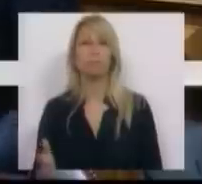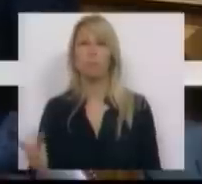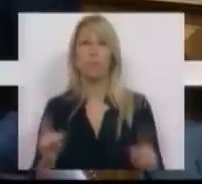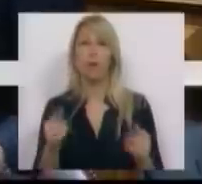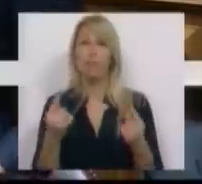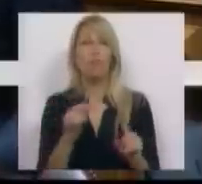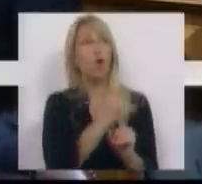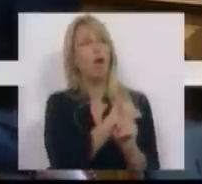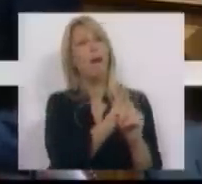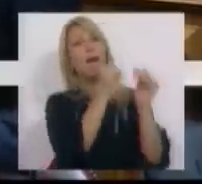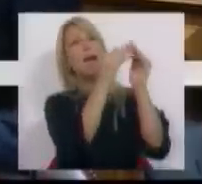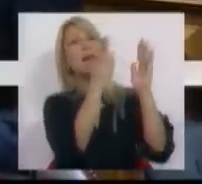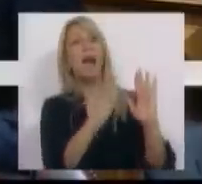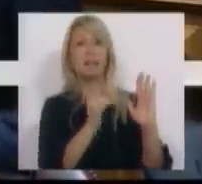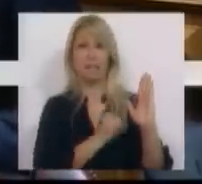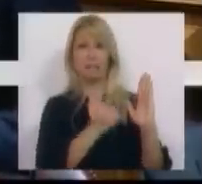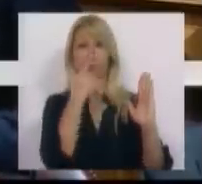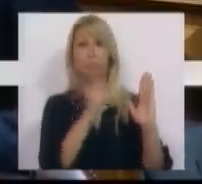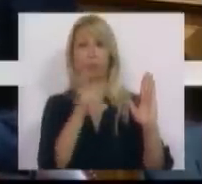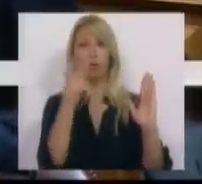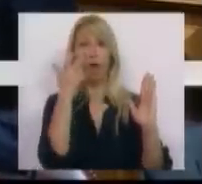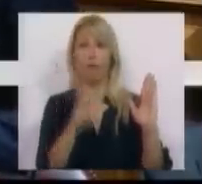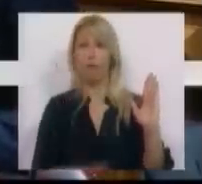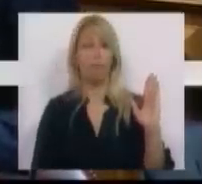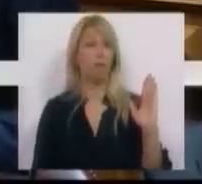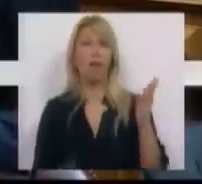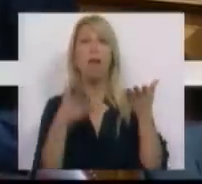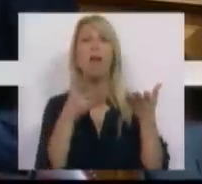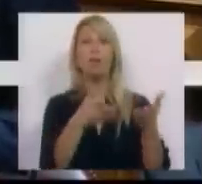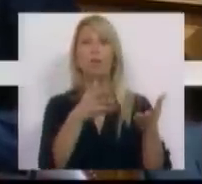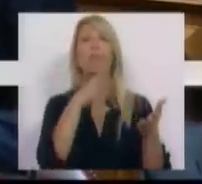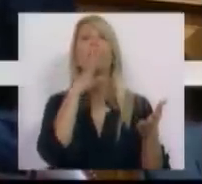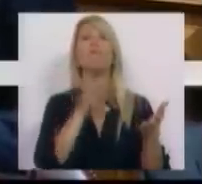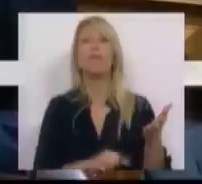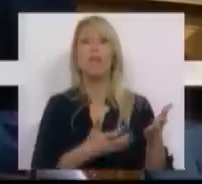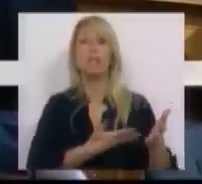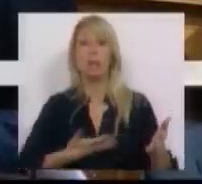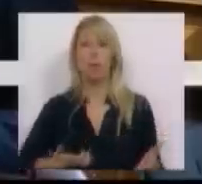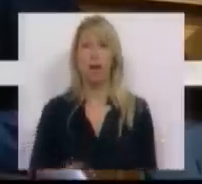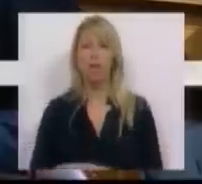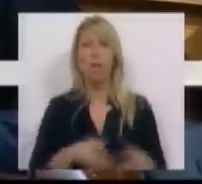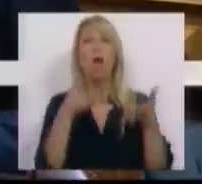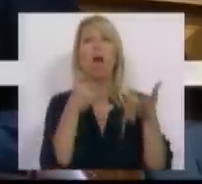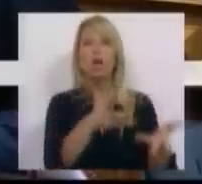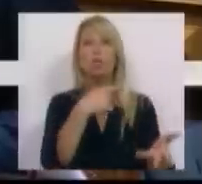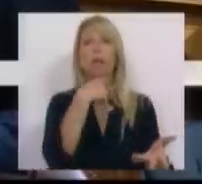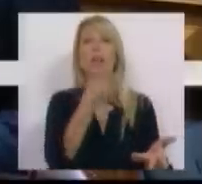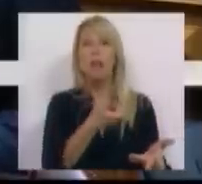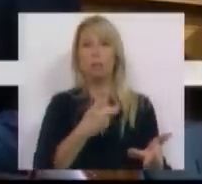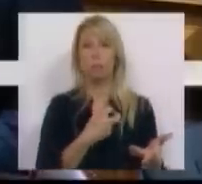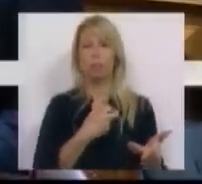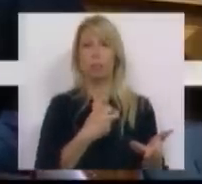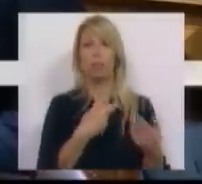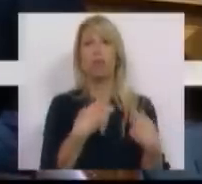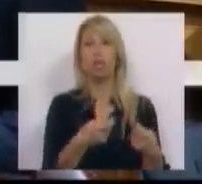a casa destes reformados. Também ajudam os seus filhos que estão desempregados. Ajudam os seus netos, designadamente, nas despesas